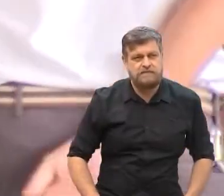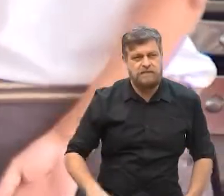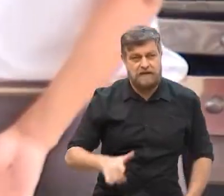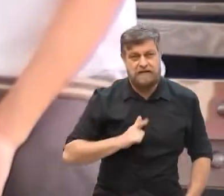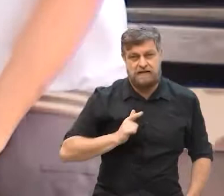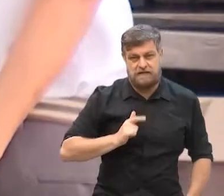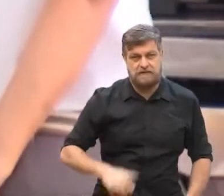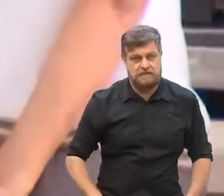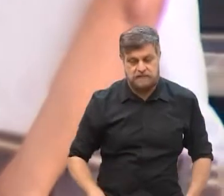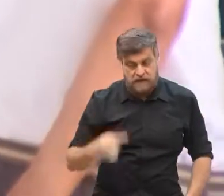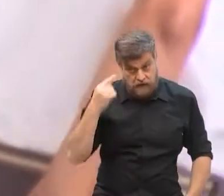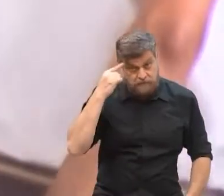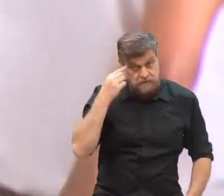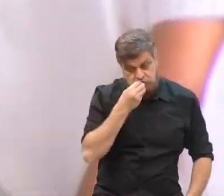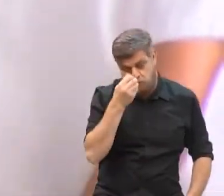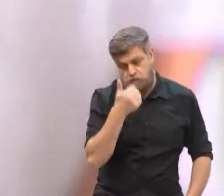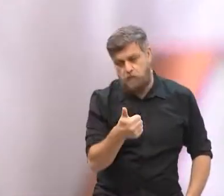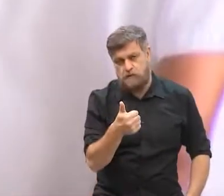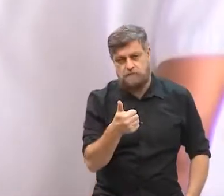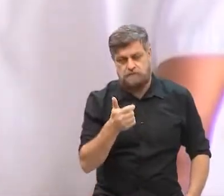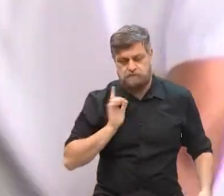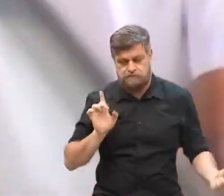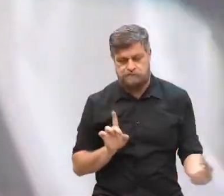ter uma personalidade, uma cabeça boa para poder